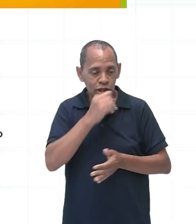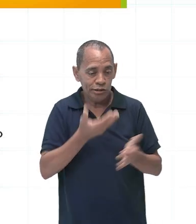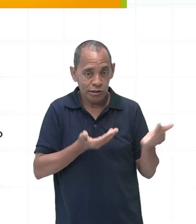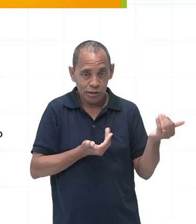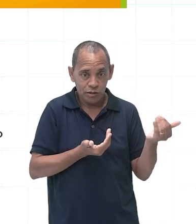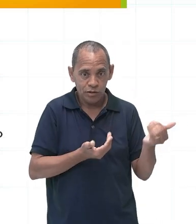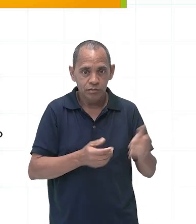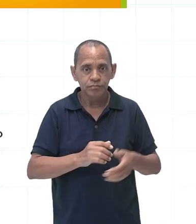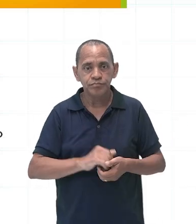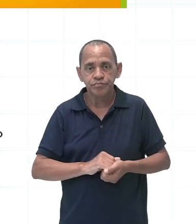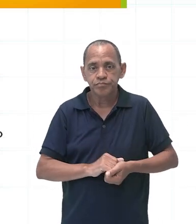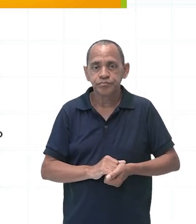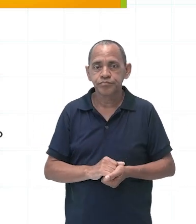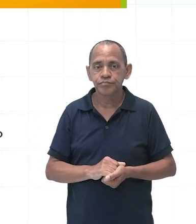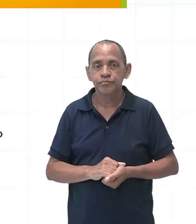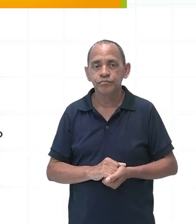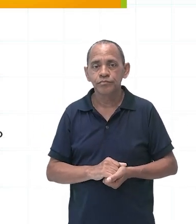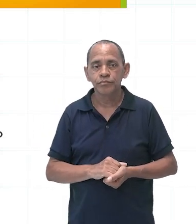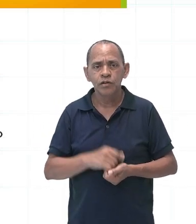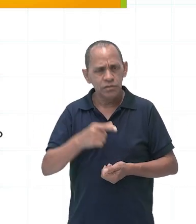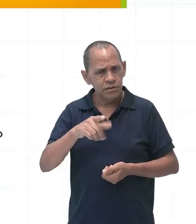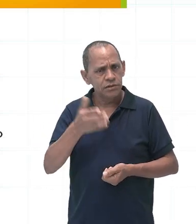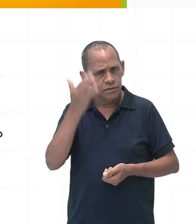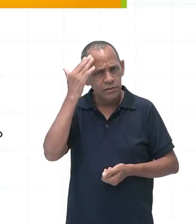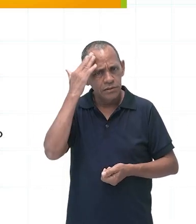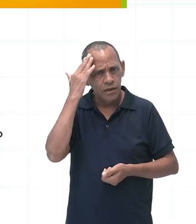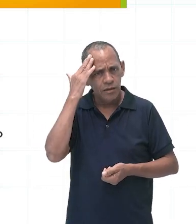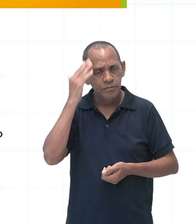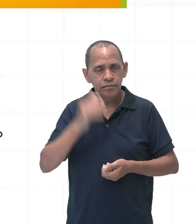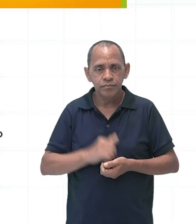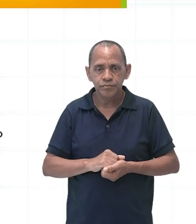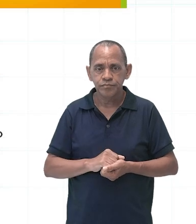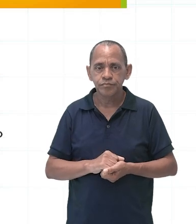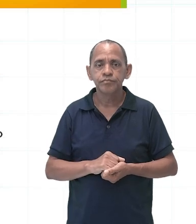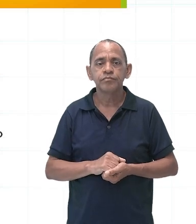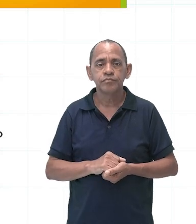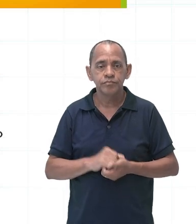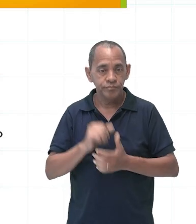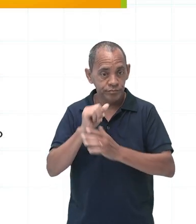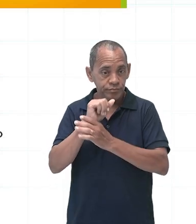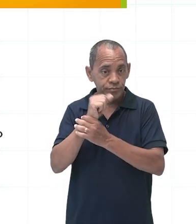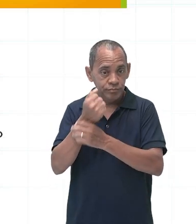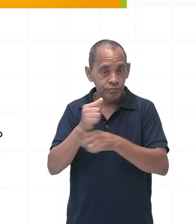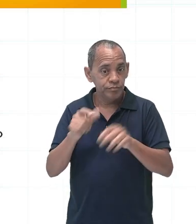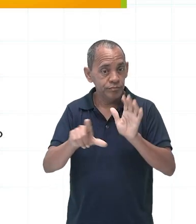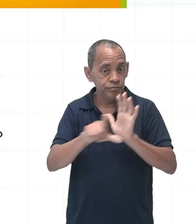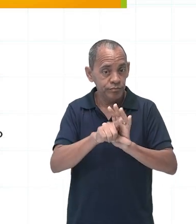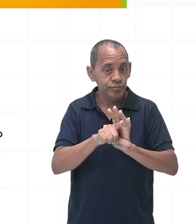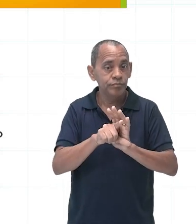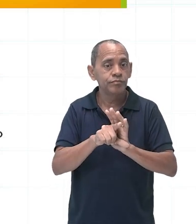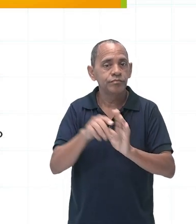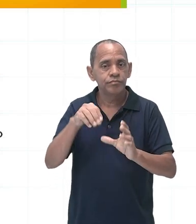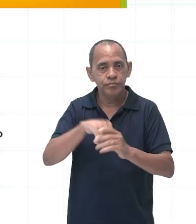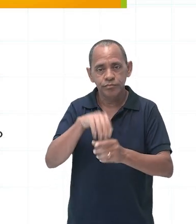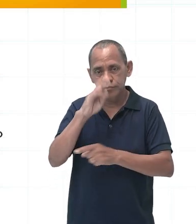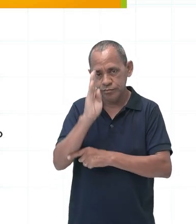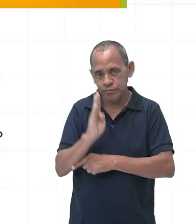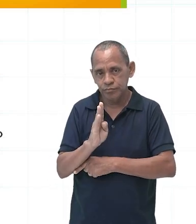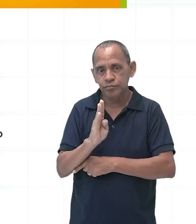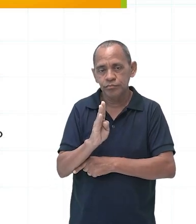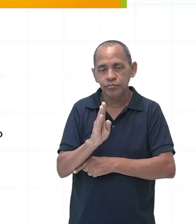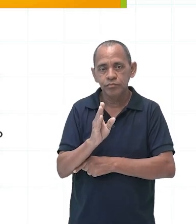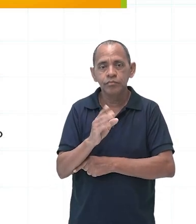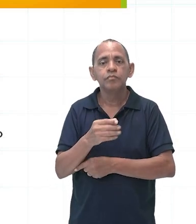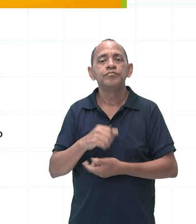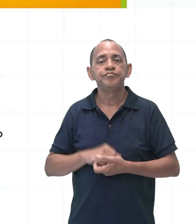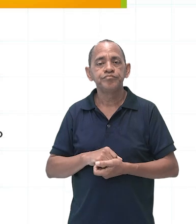infância e a adolescência. Você sabia, então, que essas fases da vida são definidas por lei no nosso país? E está